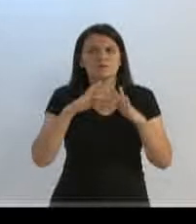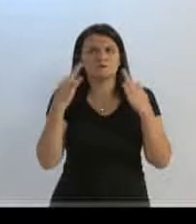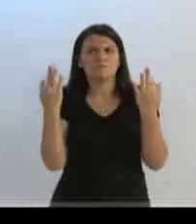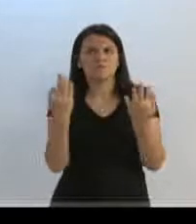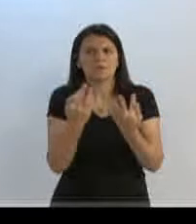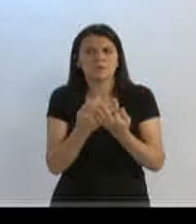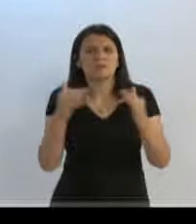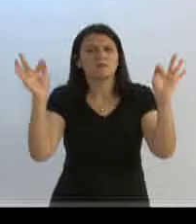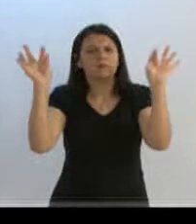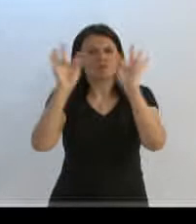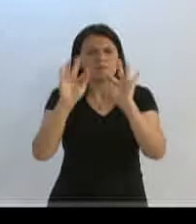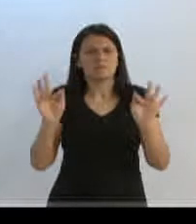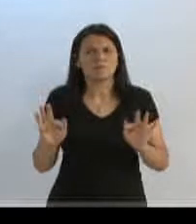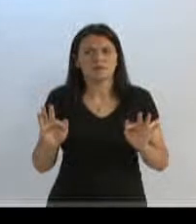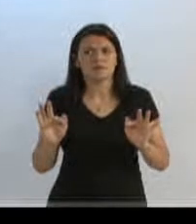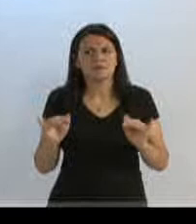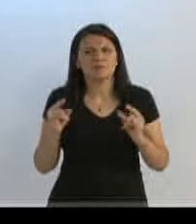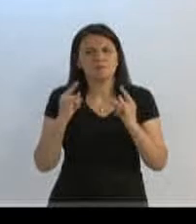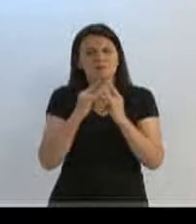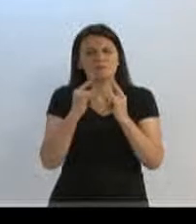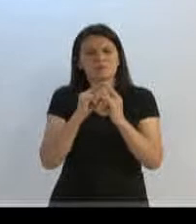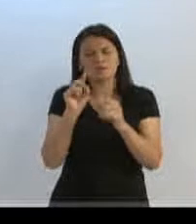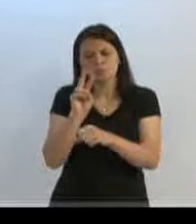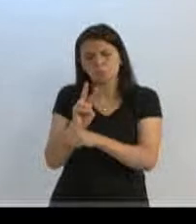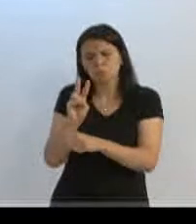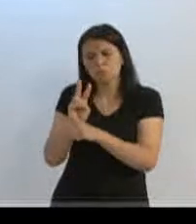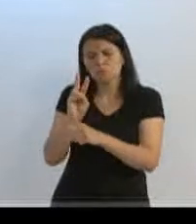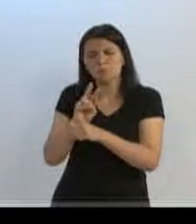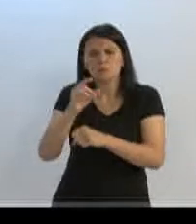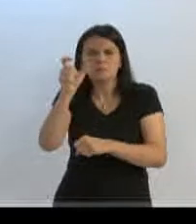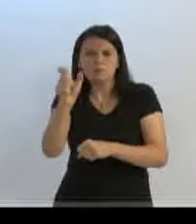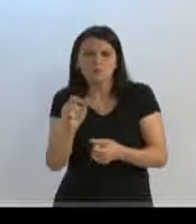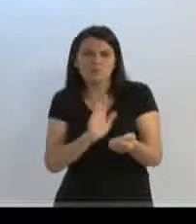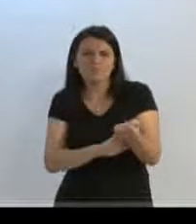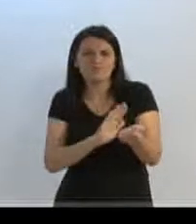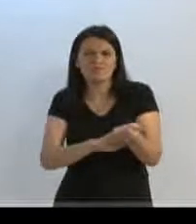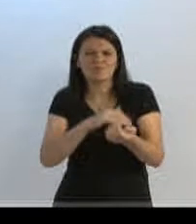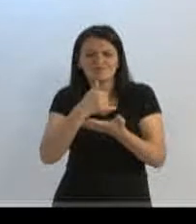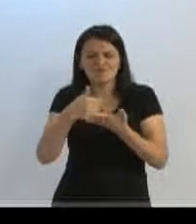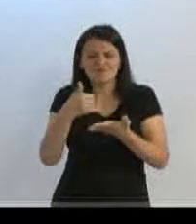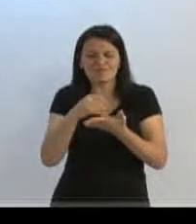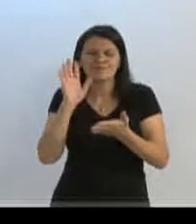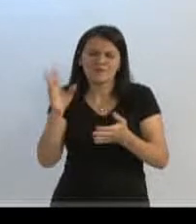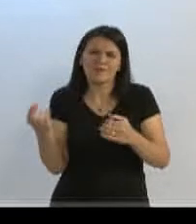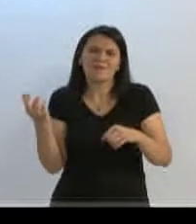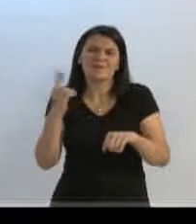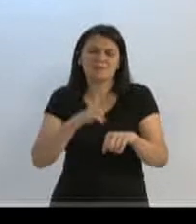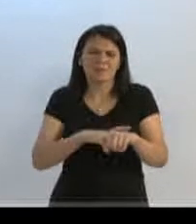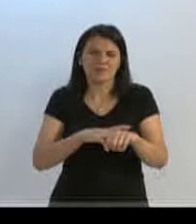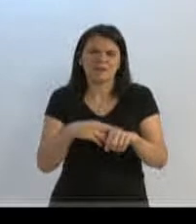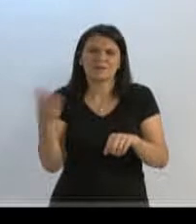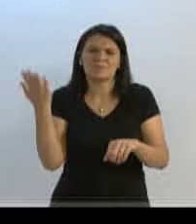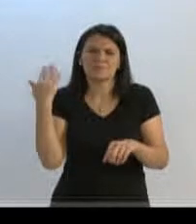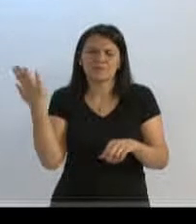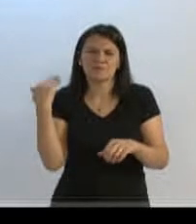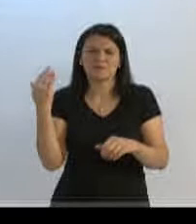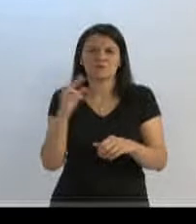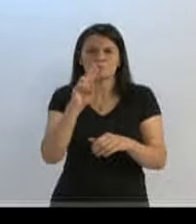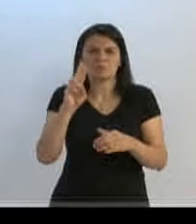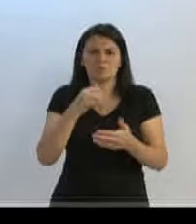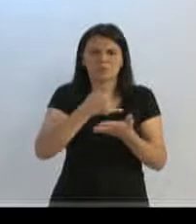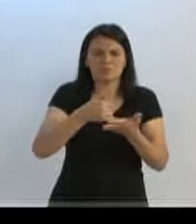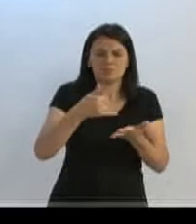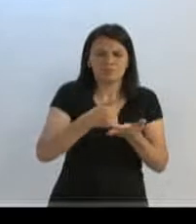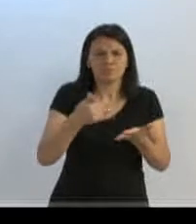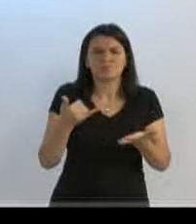feliz aquela entidade que cuida de dependentes pessoas já recuperadas na verdade que eram dependentes químicas pessoas